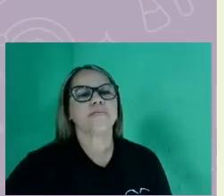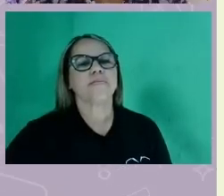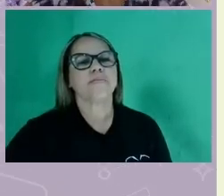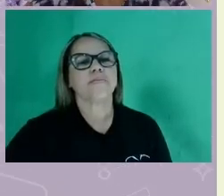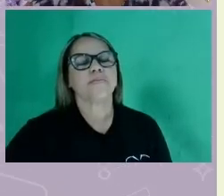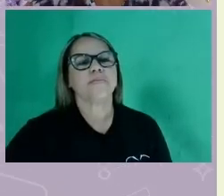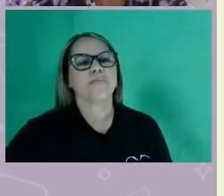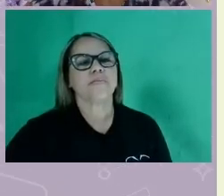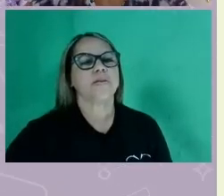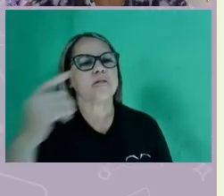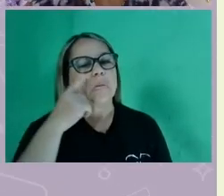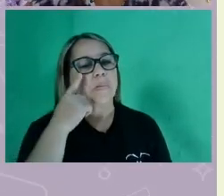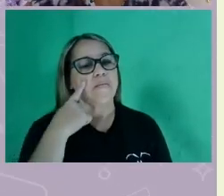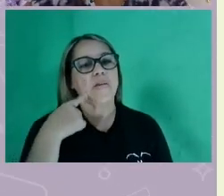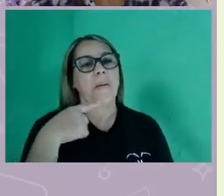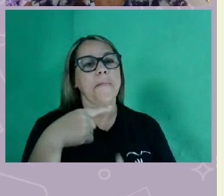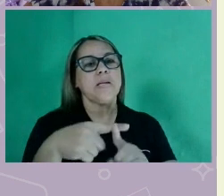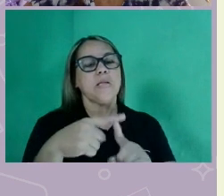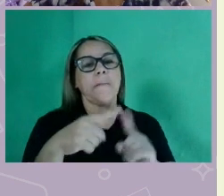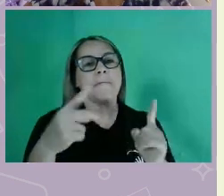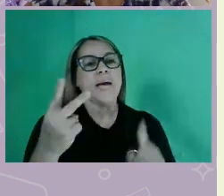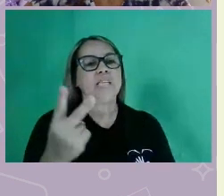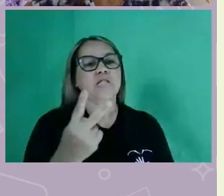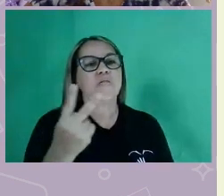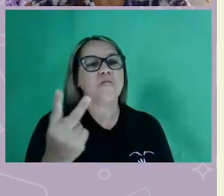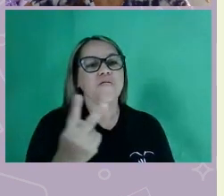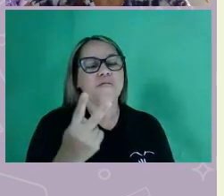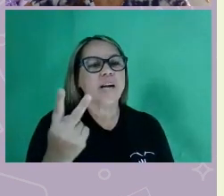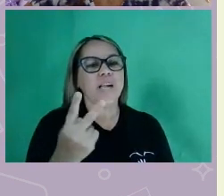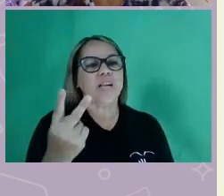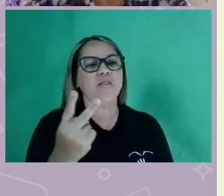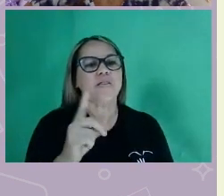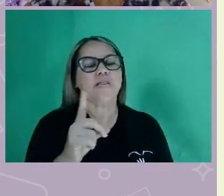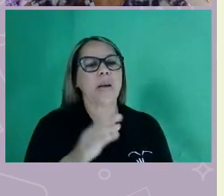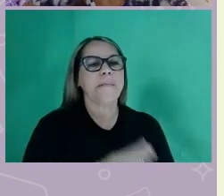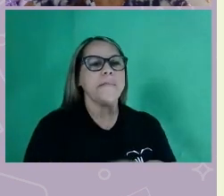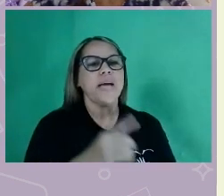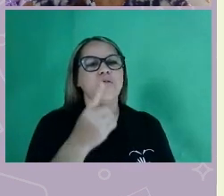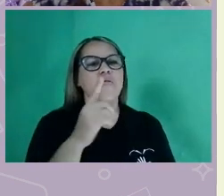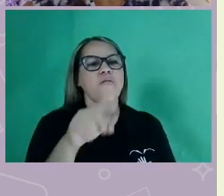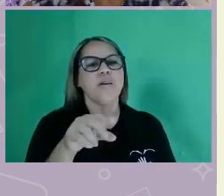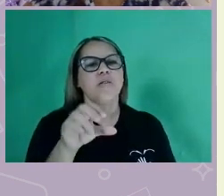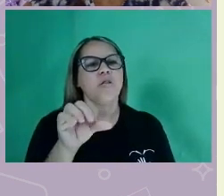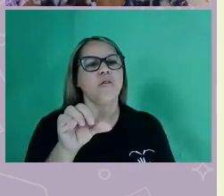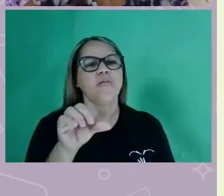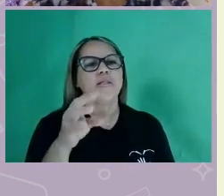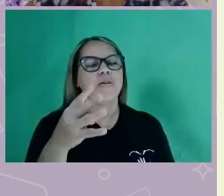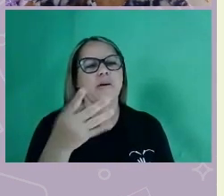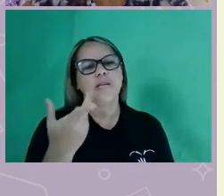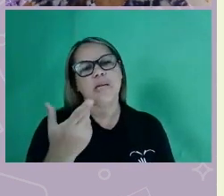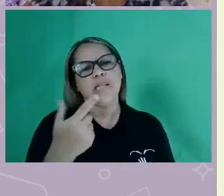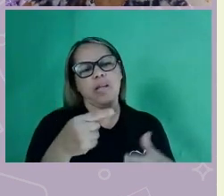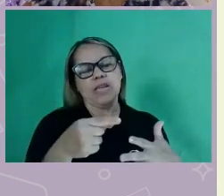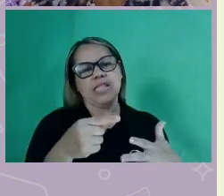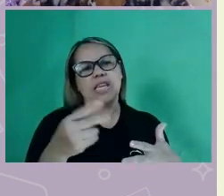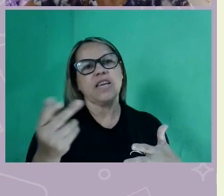positiva no entanto o valor não vai dar mais 1,94 então essa afirmativa é falsa